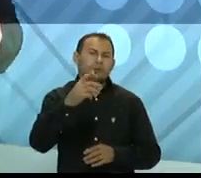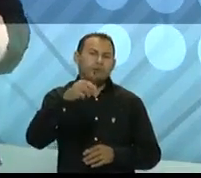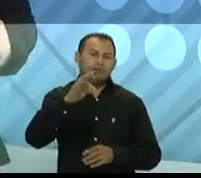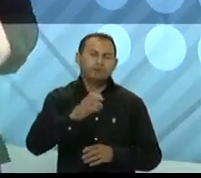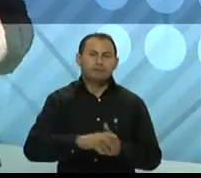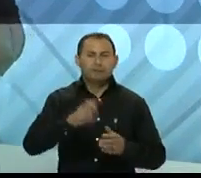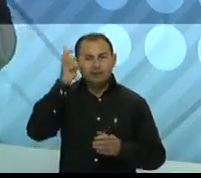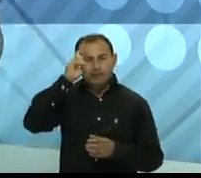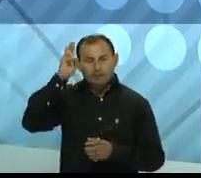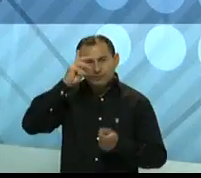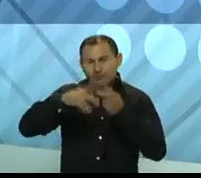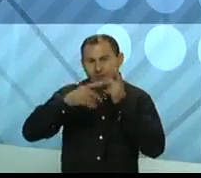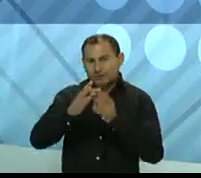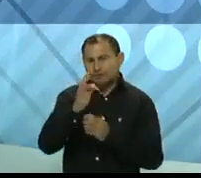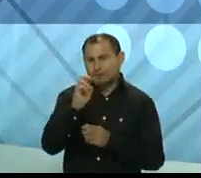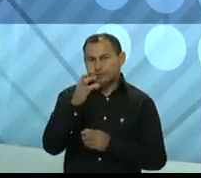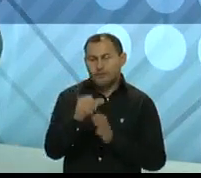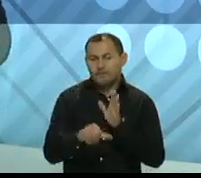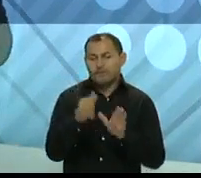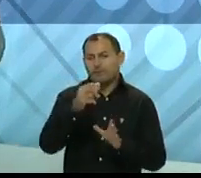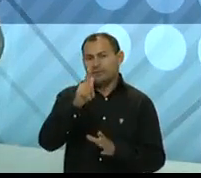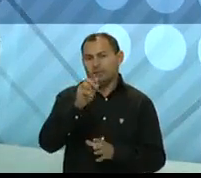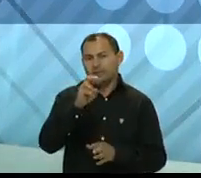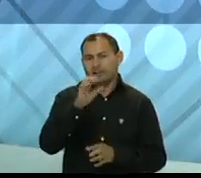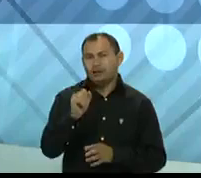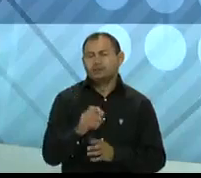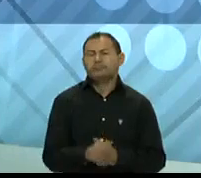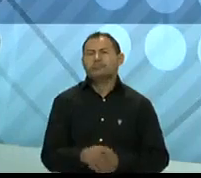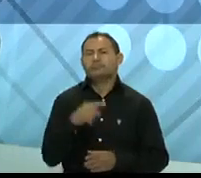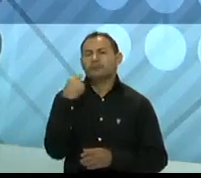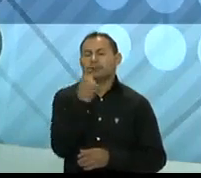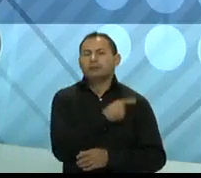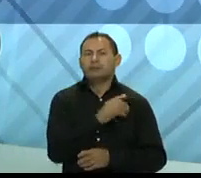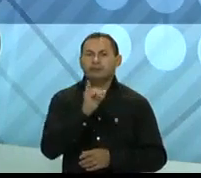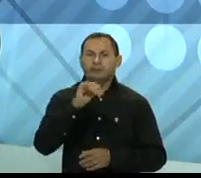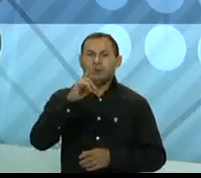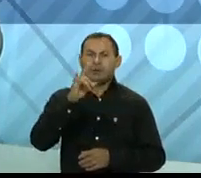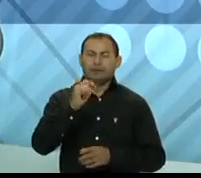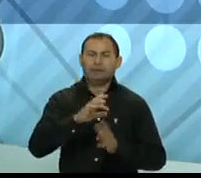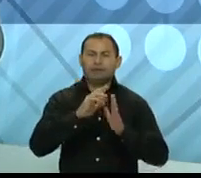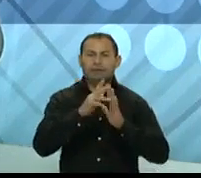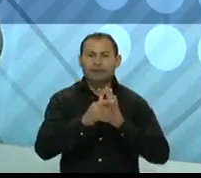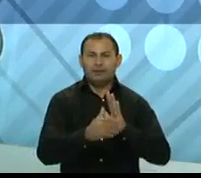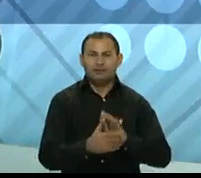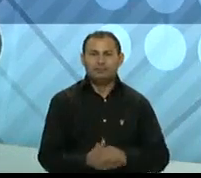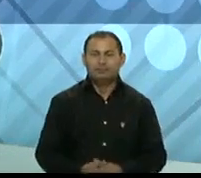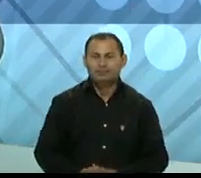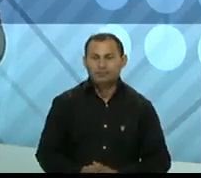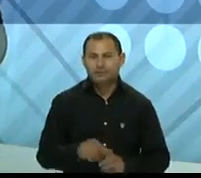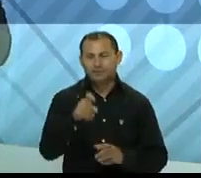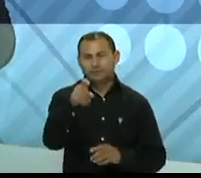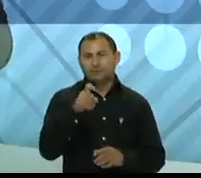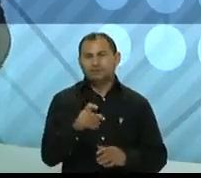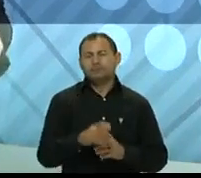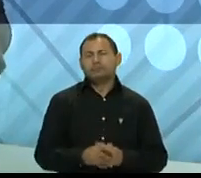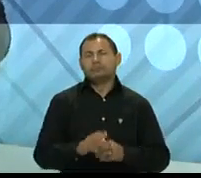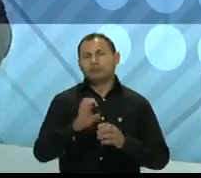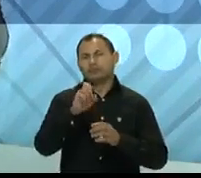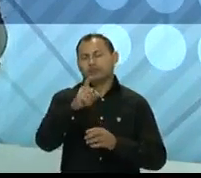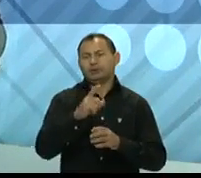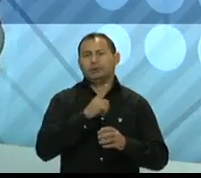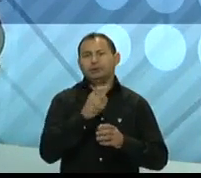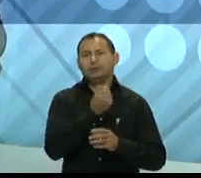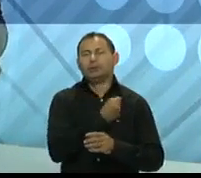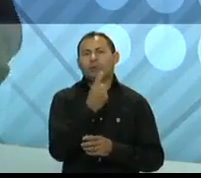Lembra o seguinte, se a gente está falando de função de primeiro grau, é aquela onde a gente tem uma incógnita, né, uma variável, ali a x, e no expoente a gente